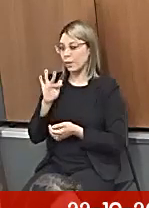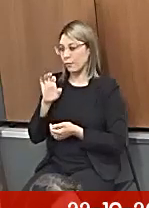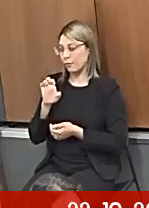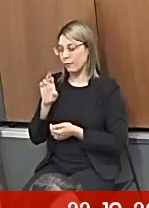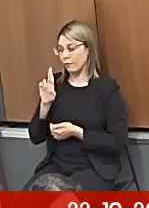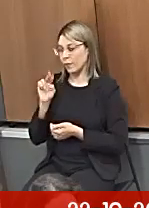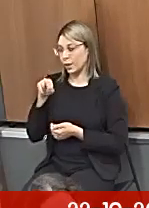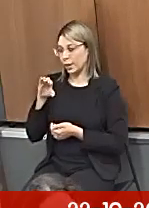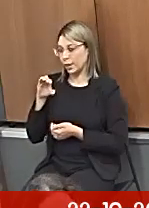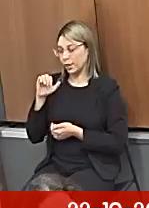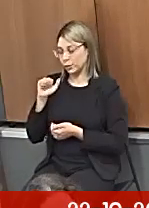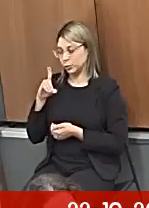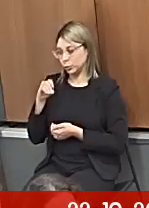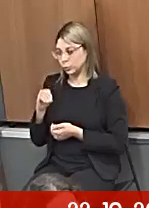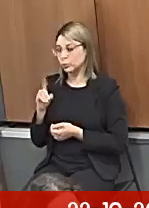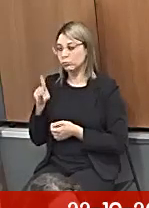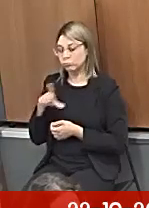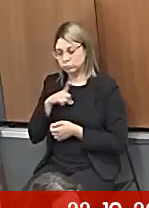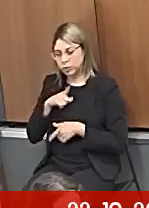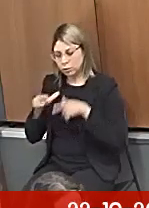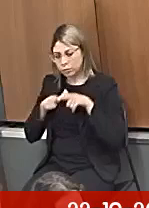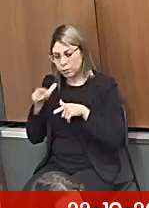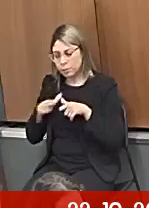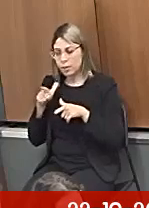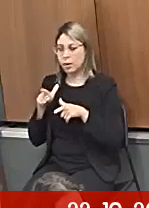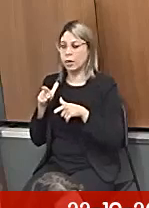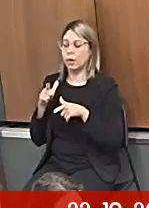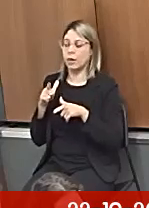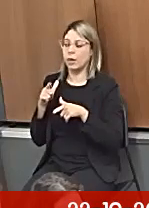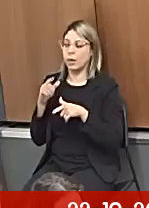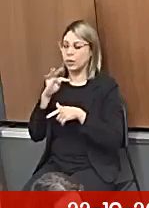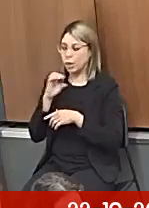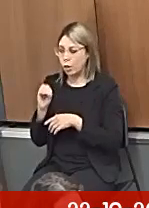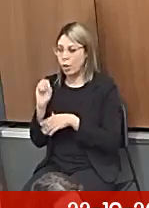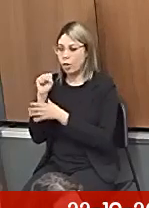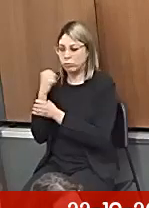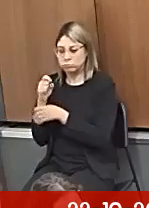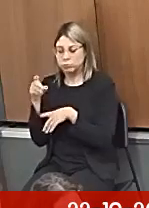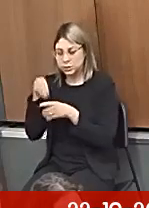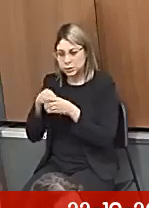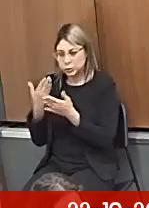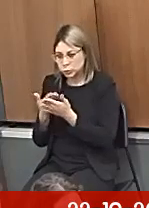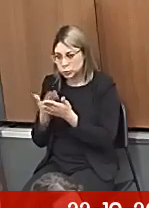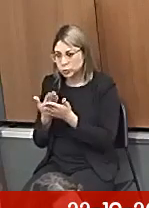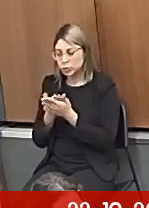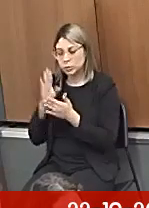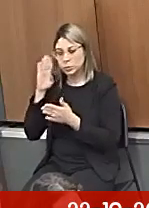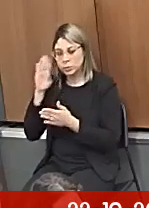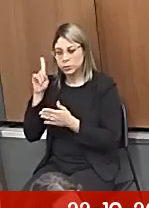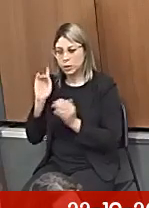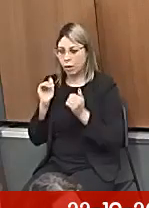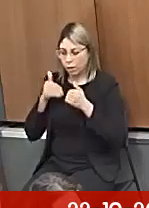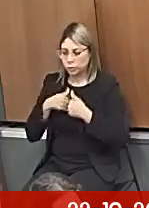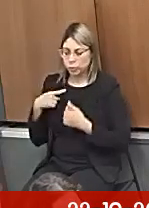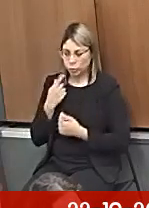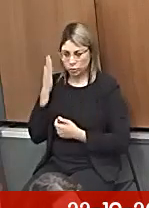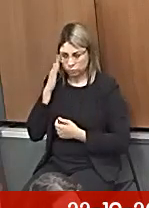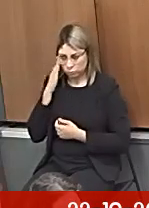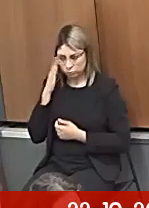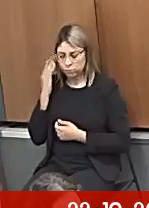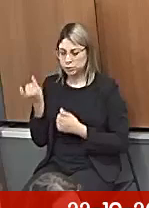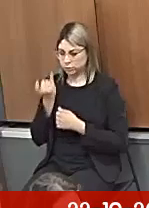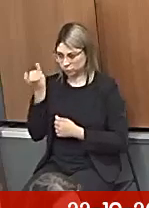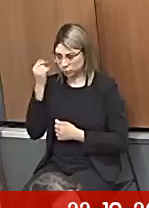que tem um trabalho terapeuta ocupacional importantíssimo dentro da escola, principalmente em relação ao autismo, a gente sabe disso, né,